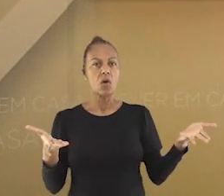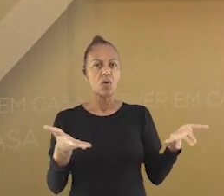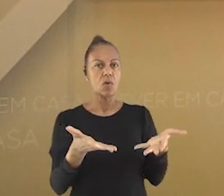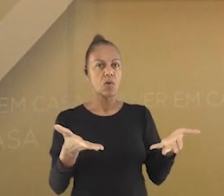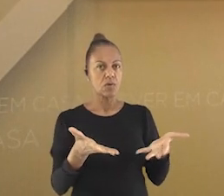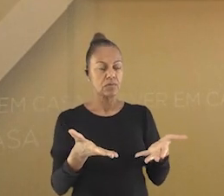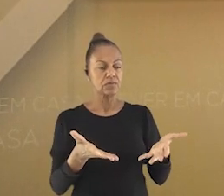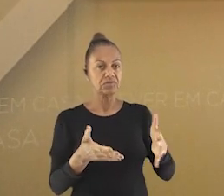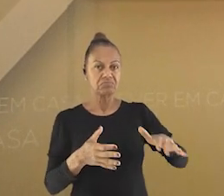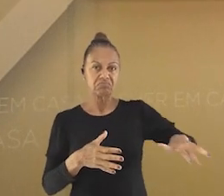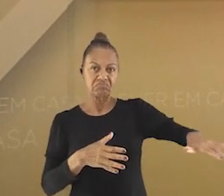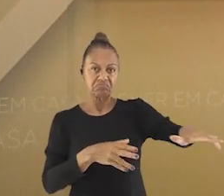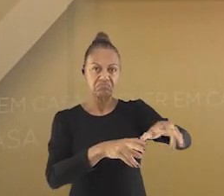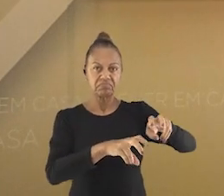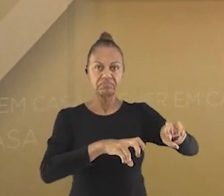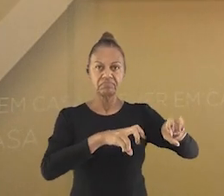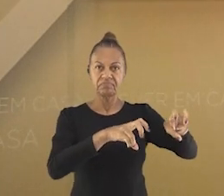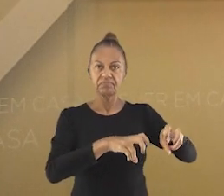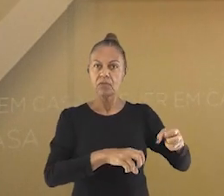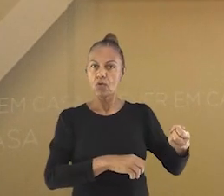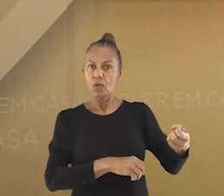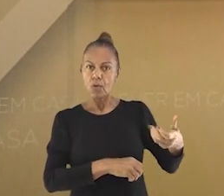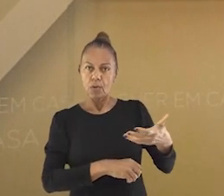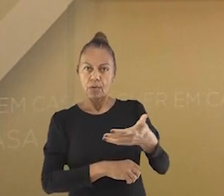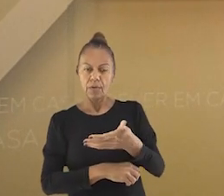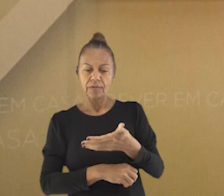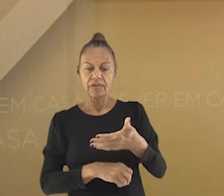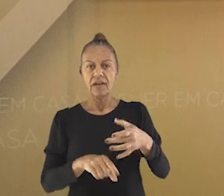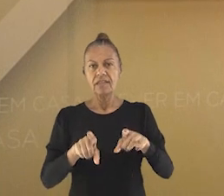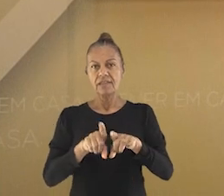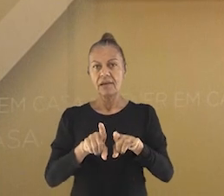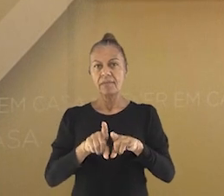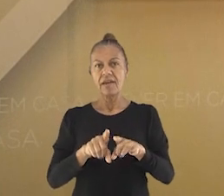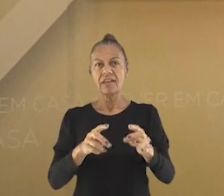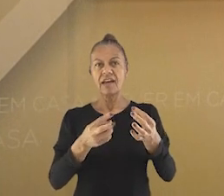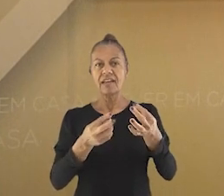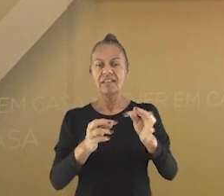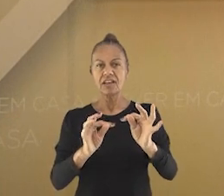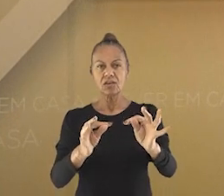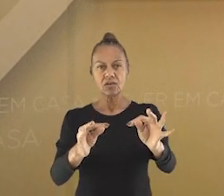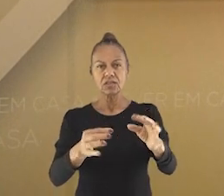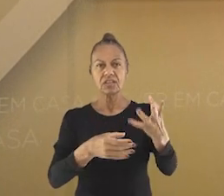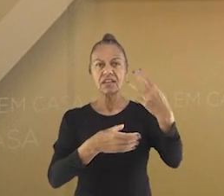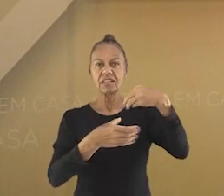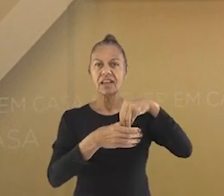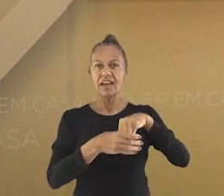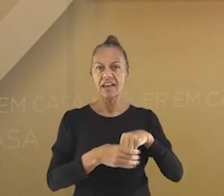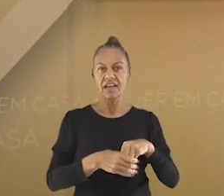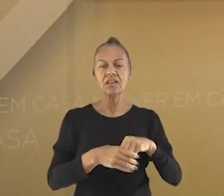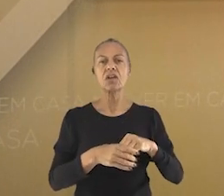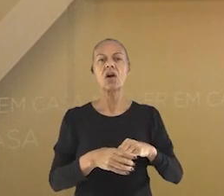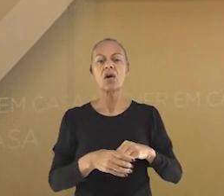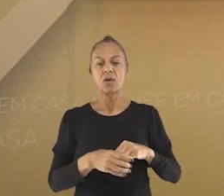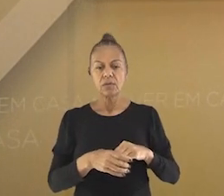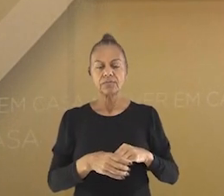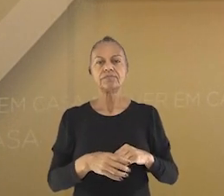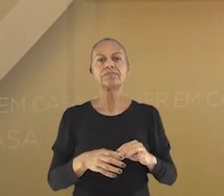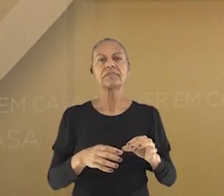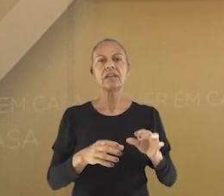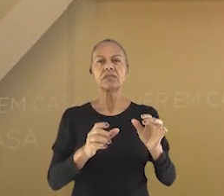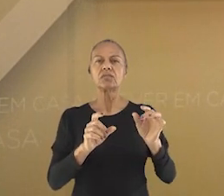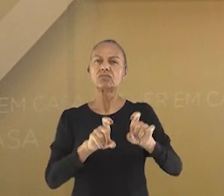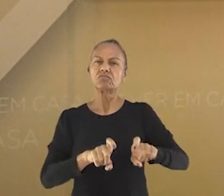os produtores. São tecnologias com sistemas e softwares que replicam uma inteligência similar